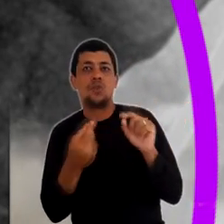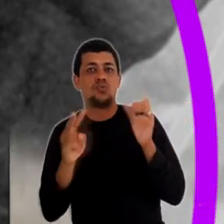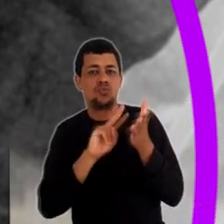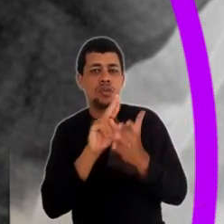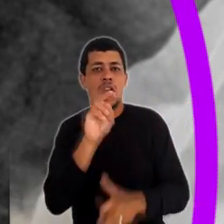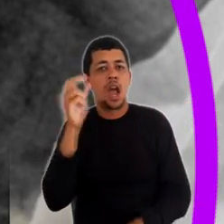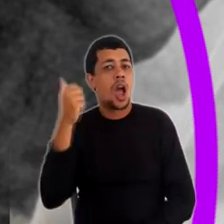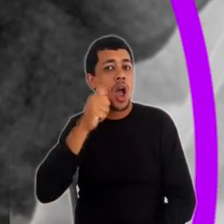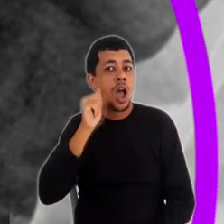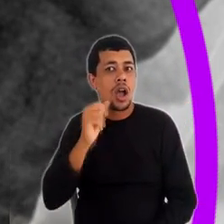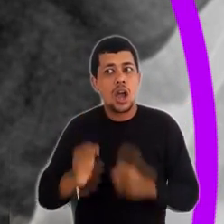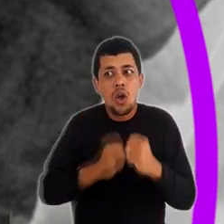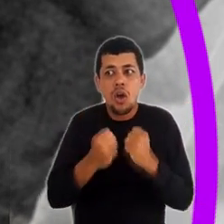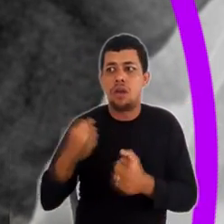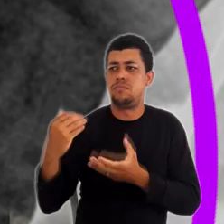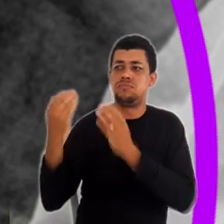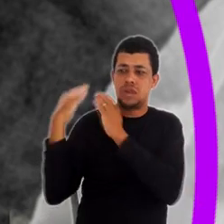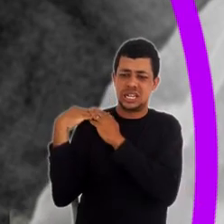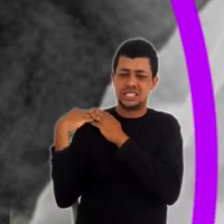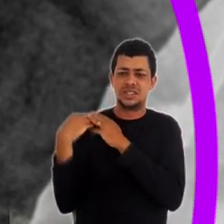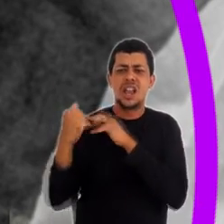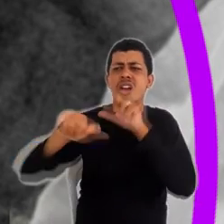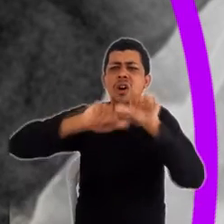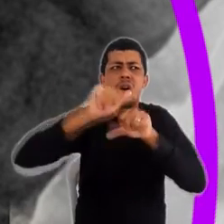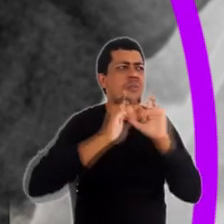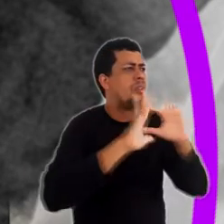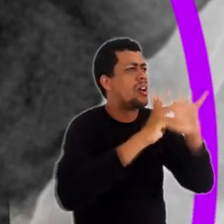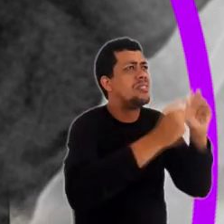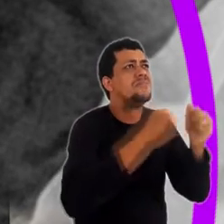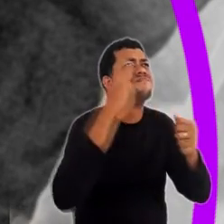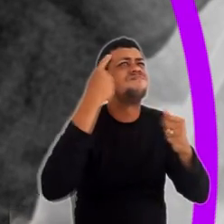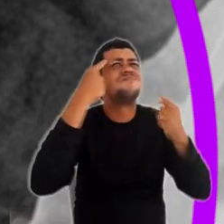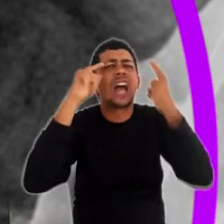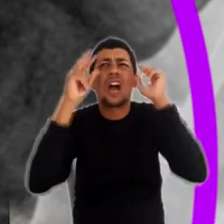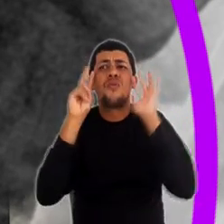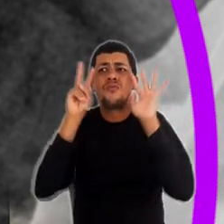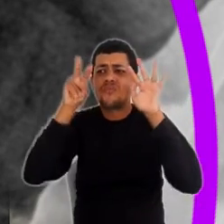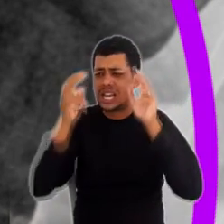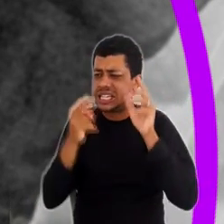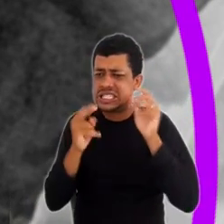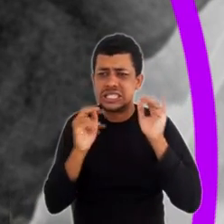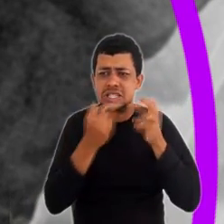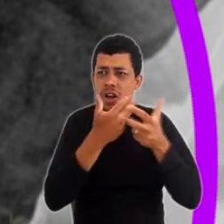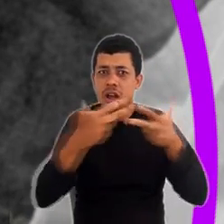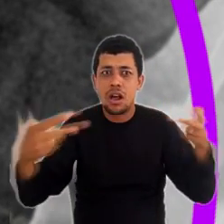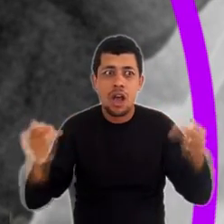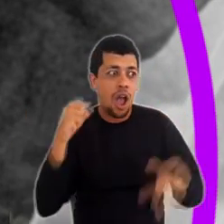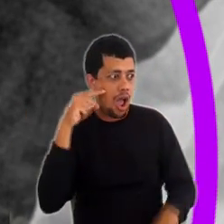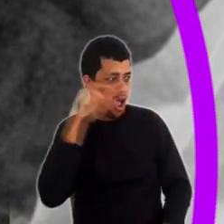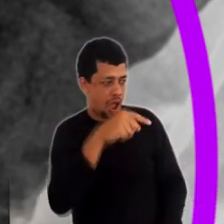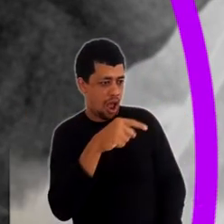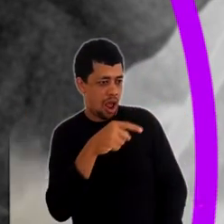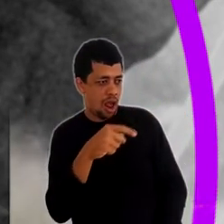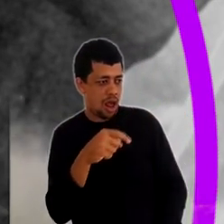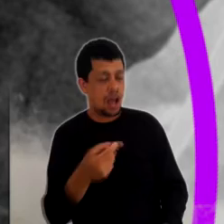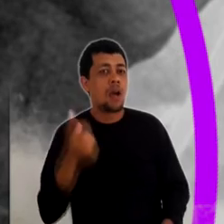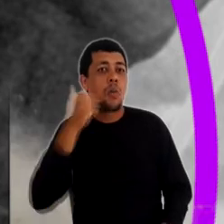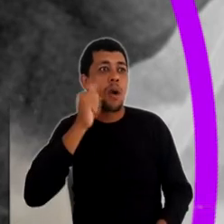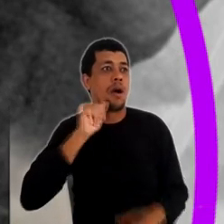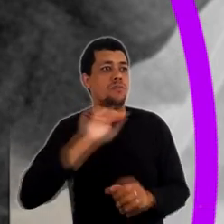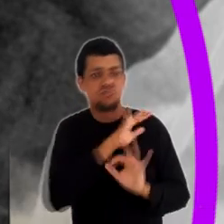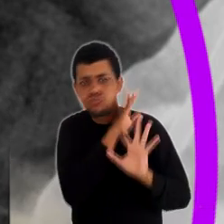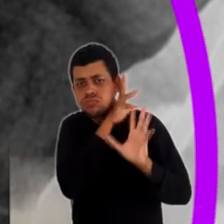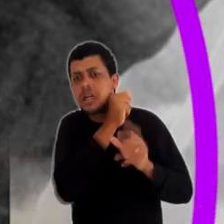que mudou totalmente a minha forma de enxergar as coisas, assim. Tipo, tanto é que eu falo, olha a mulher selvagem se